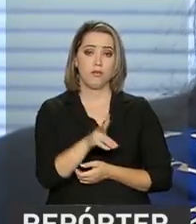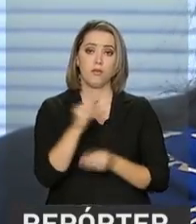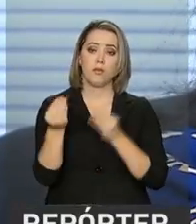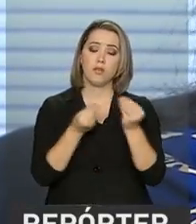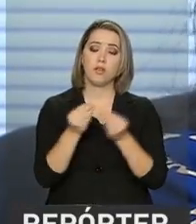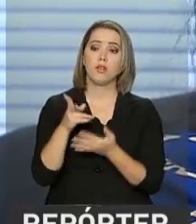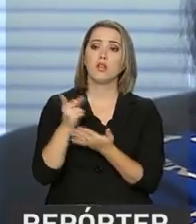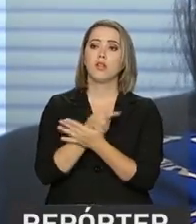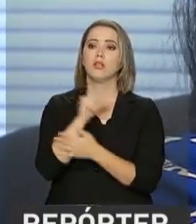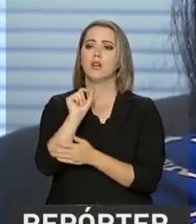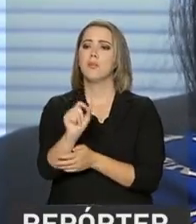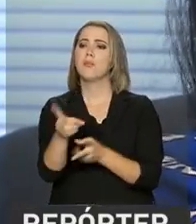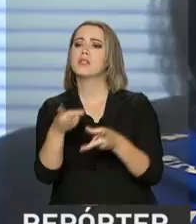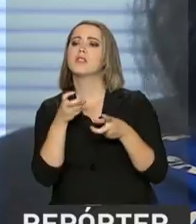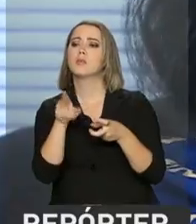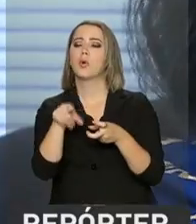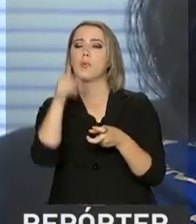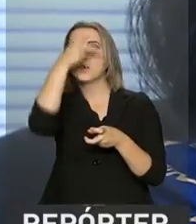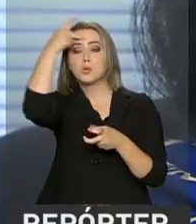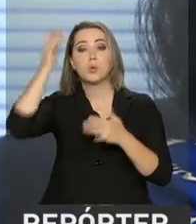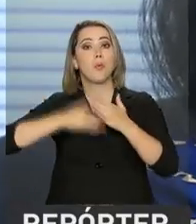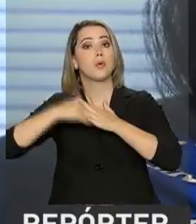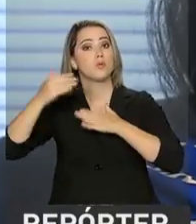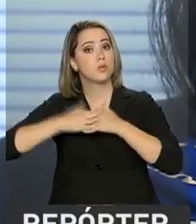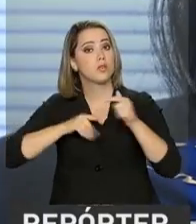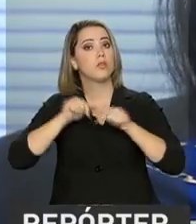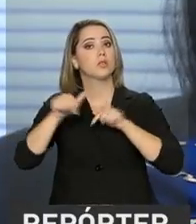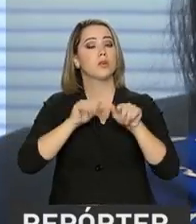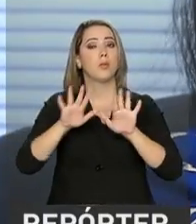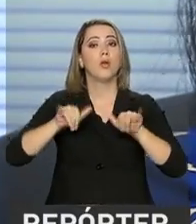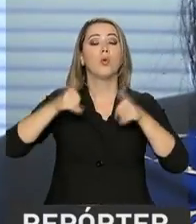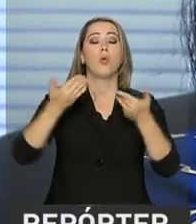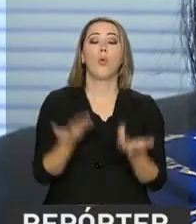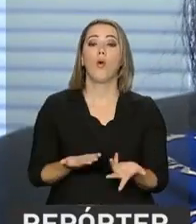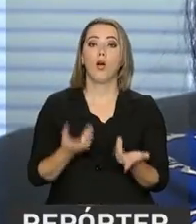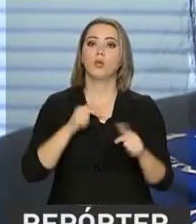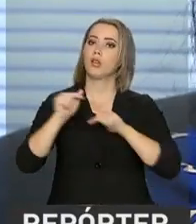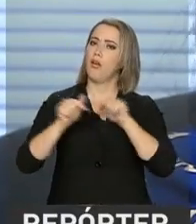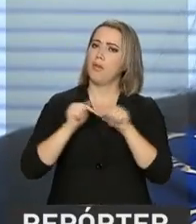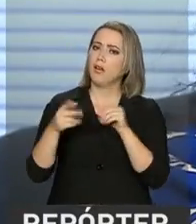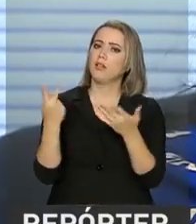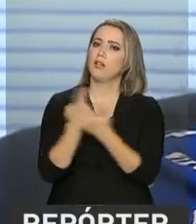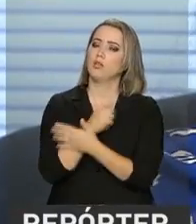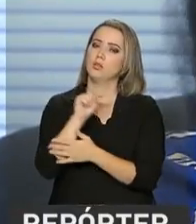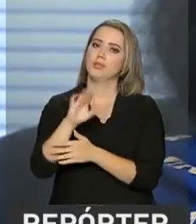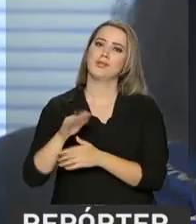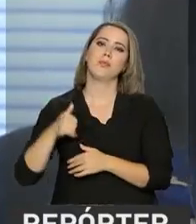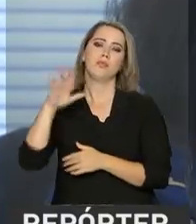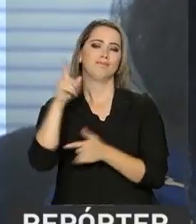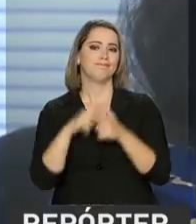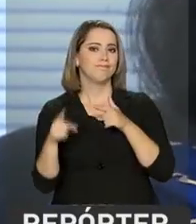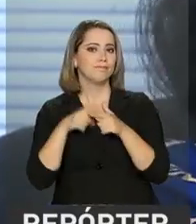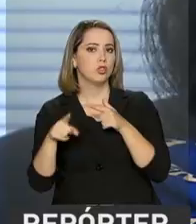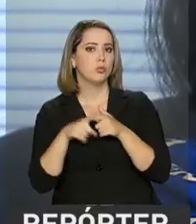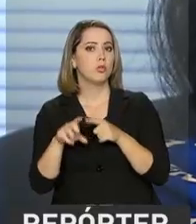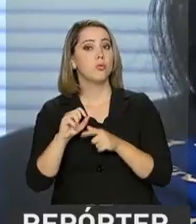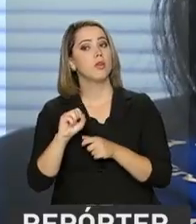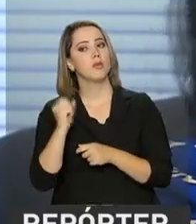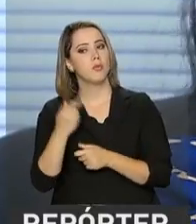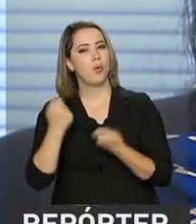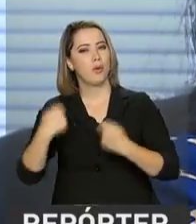quem são os profissionais com quais são as atividades são realizadas quais são as maiores vulnerabilidades necessidades das famílias